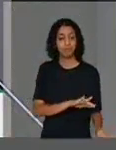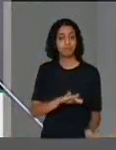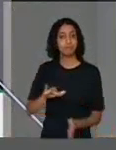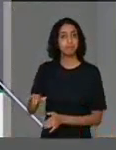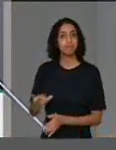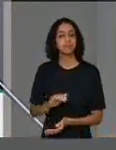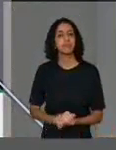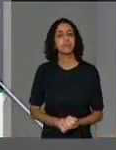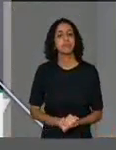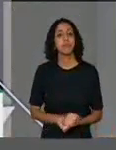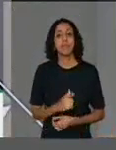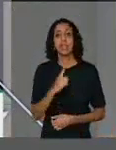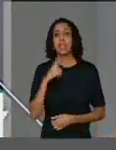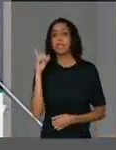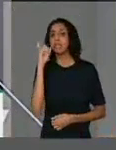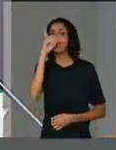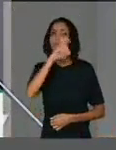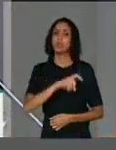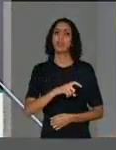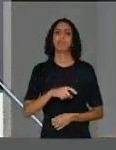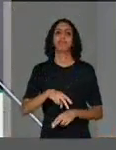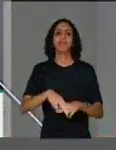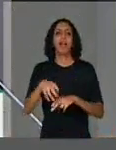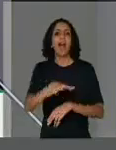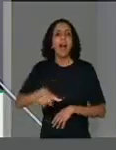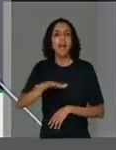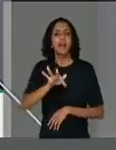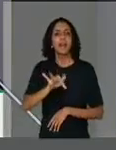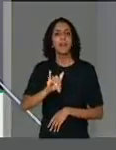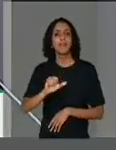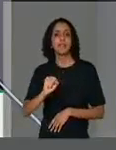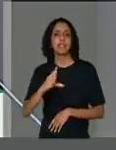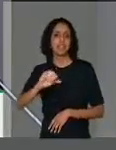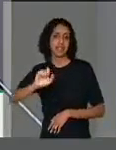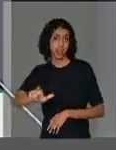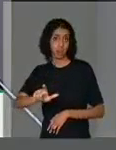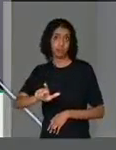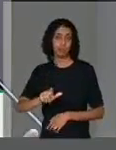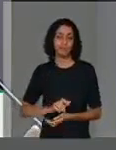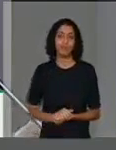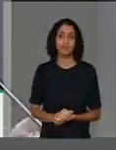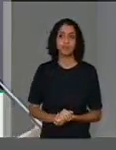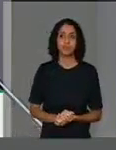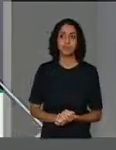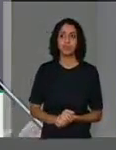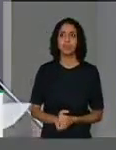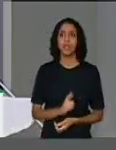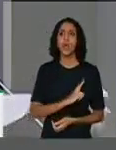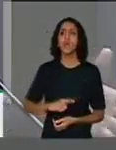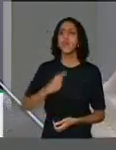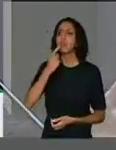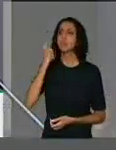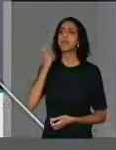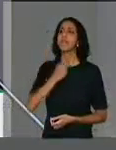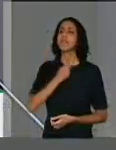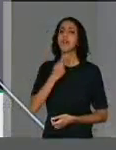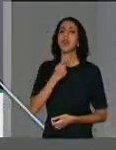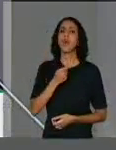de dificuldade fiscal dos entes governamentais, agora há pouco o governo fazendo renúncia fiscal